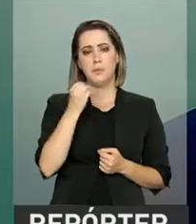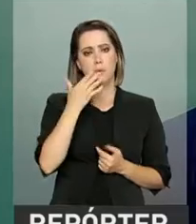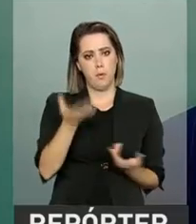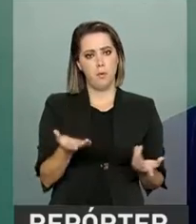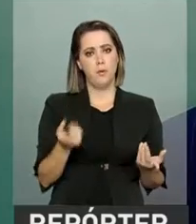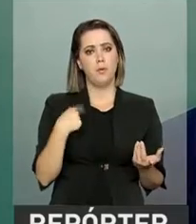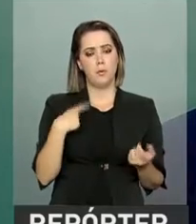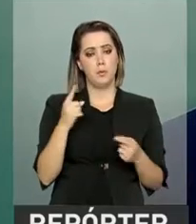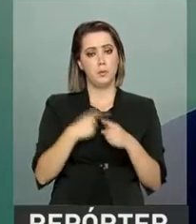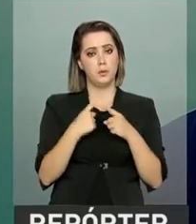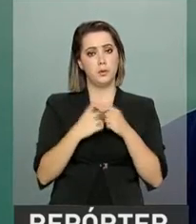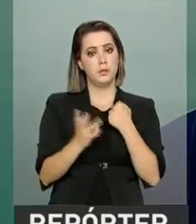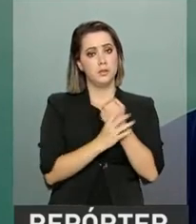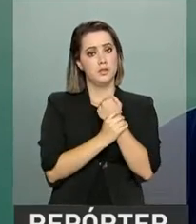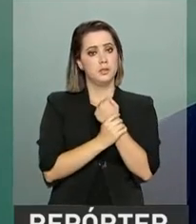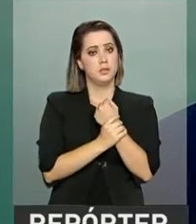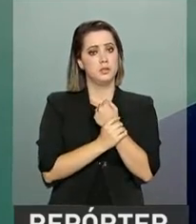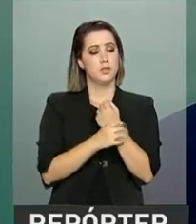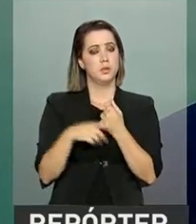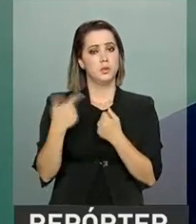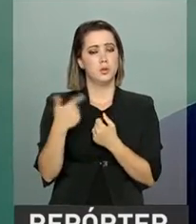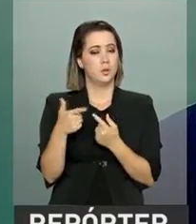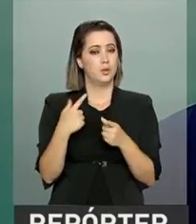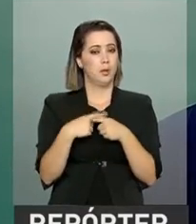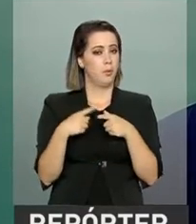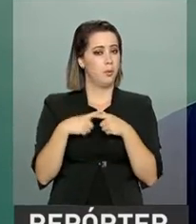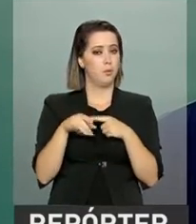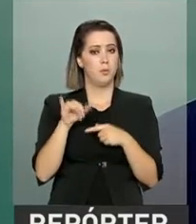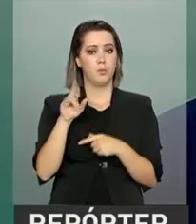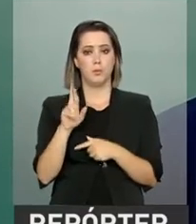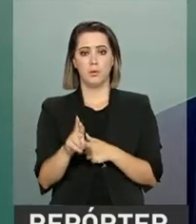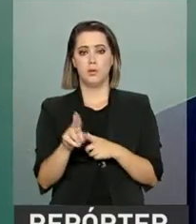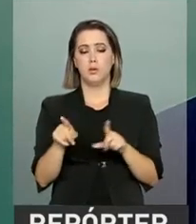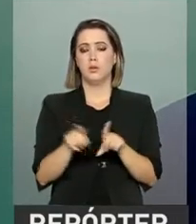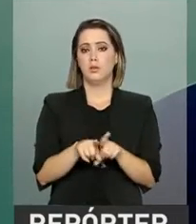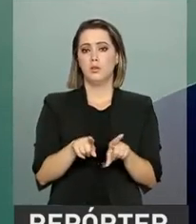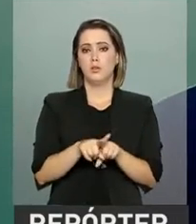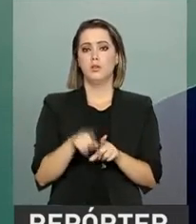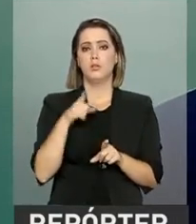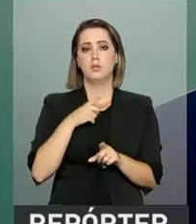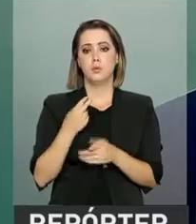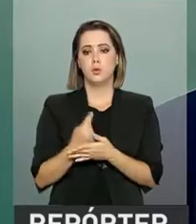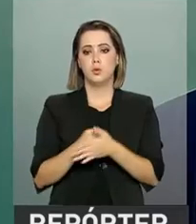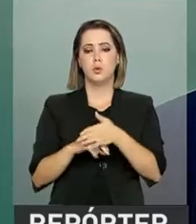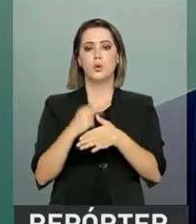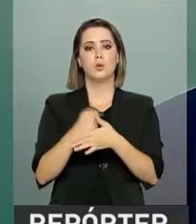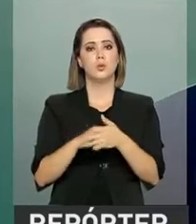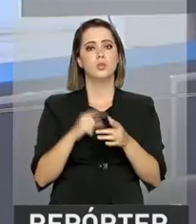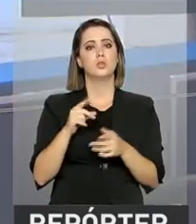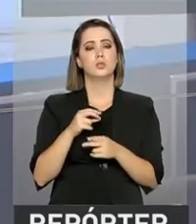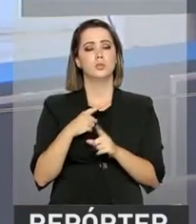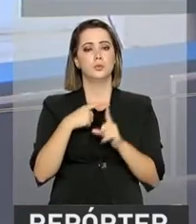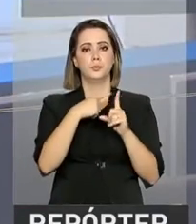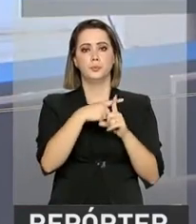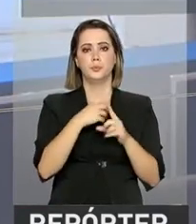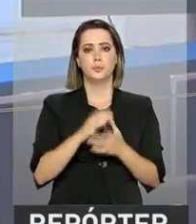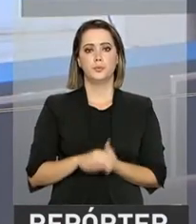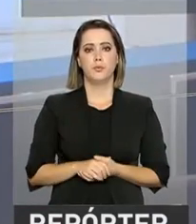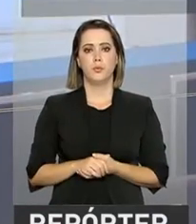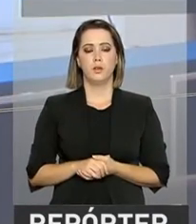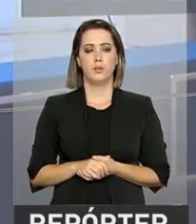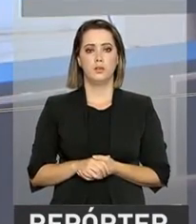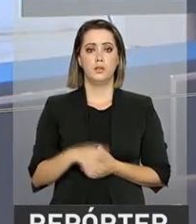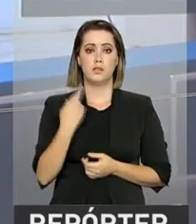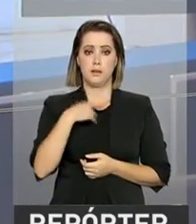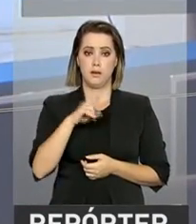segura, ela não cobre imposto de renda e também tem uma rentabilidade positiva.